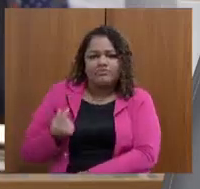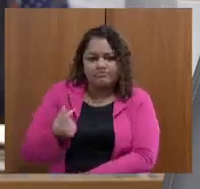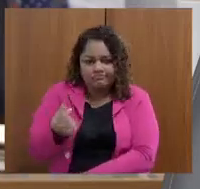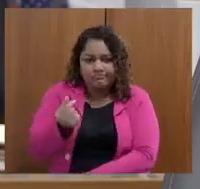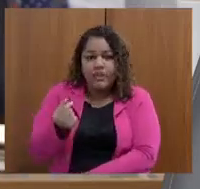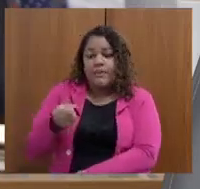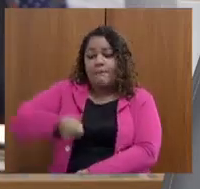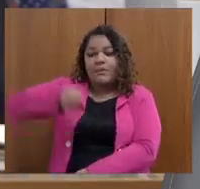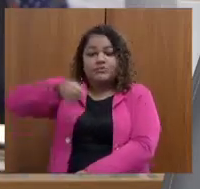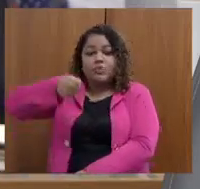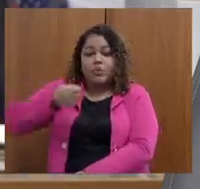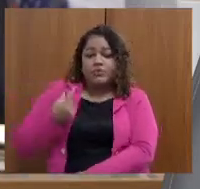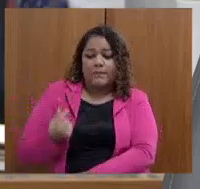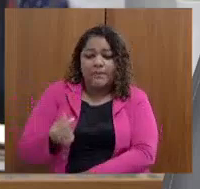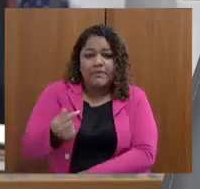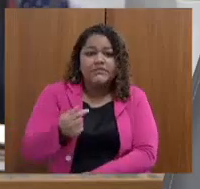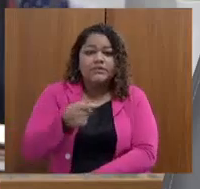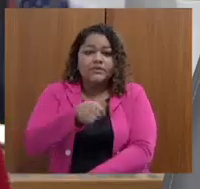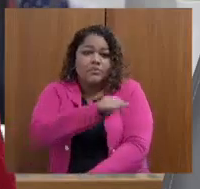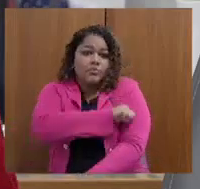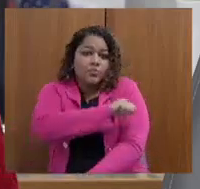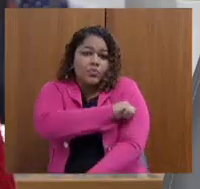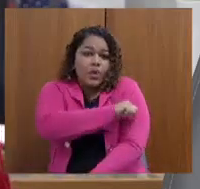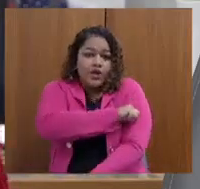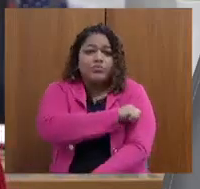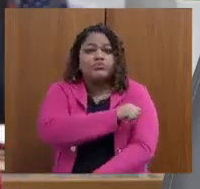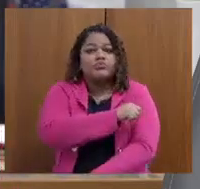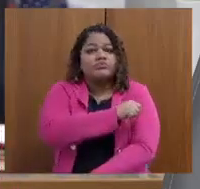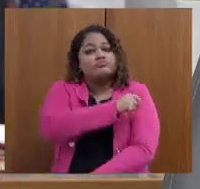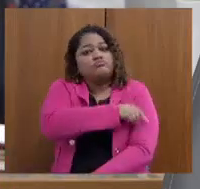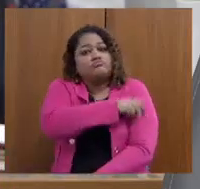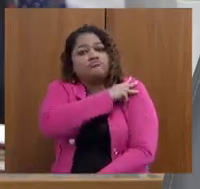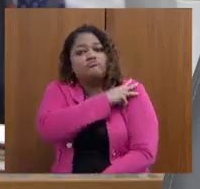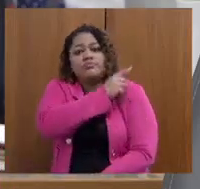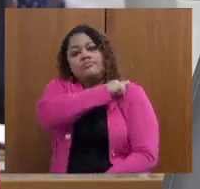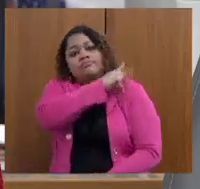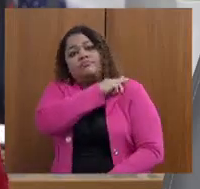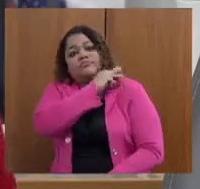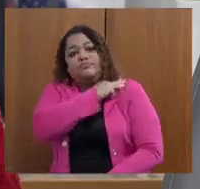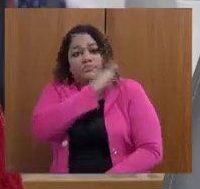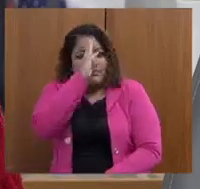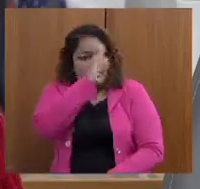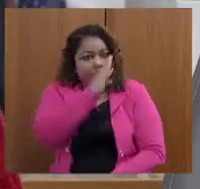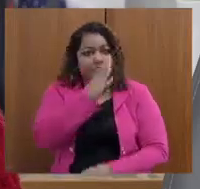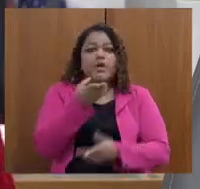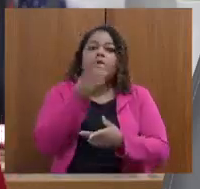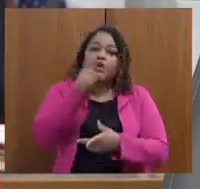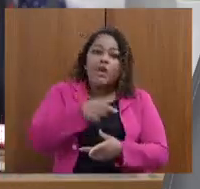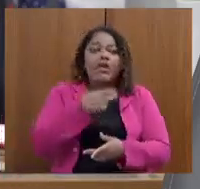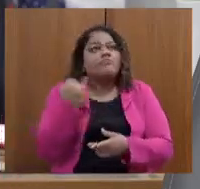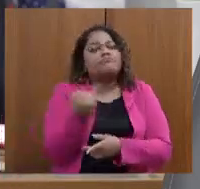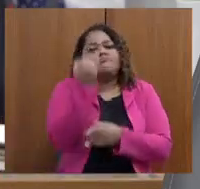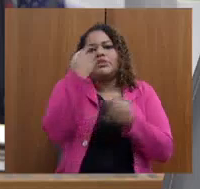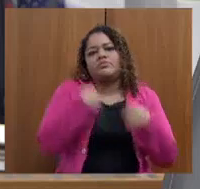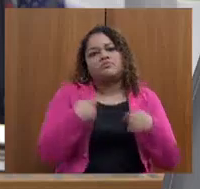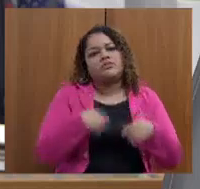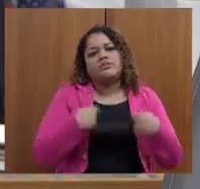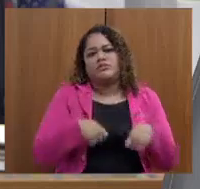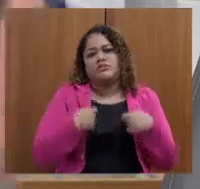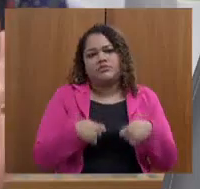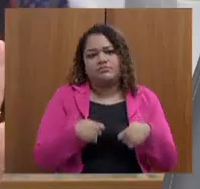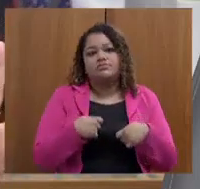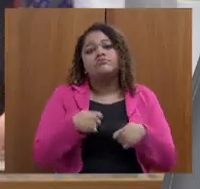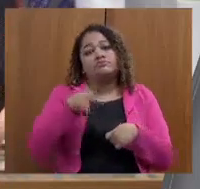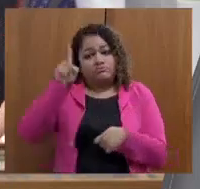permanência para os nossos estudantes de Educação Básica notadamente do ensino médio se faz uma necessidade Esse é um debate do processo eleitoral é presidencial